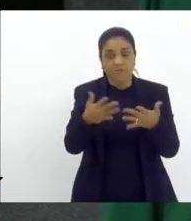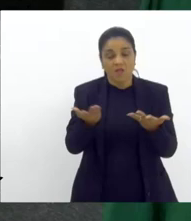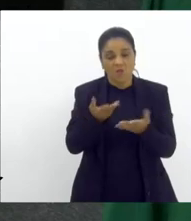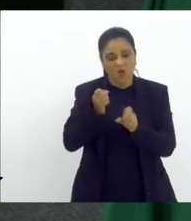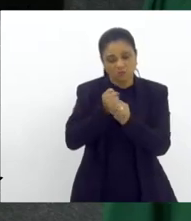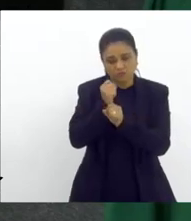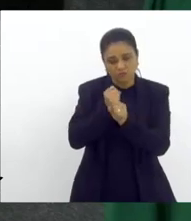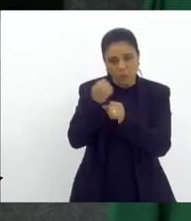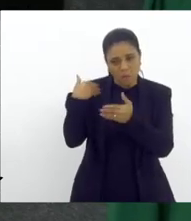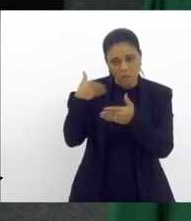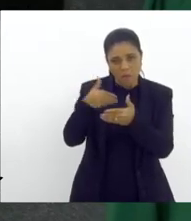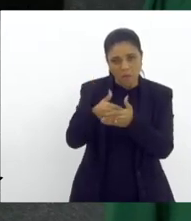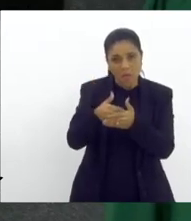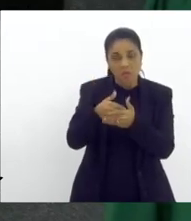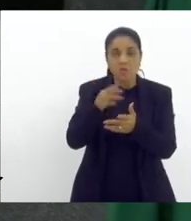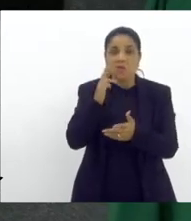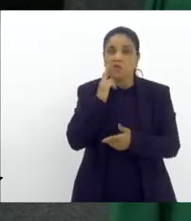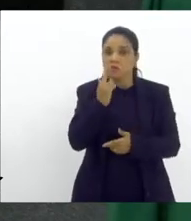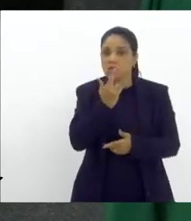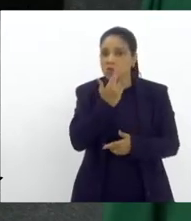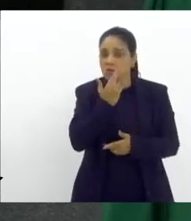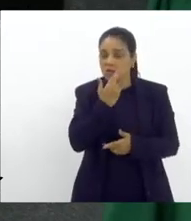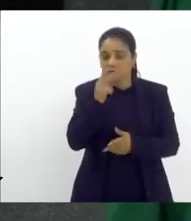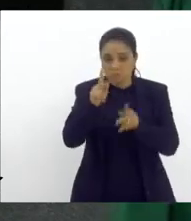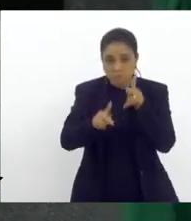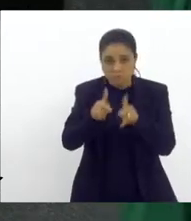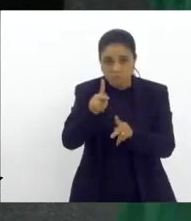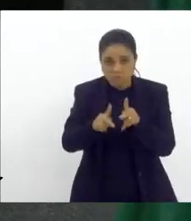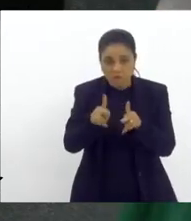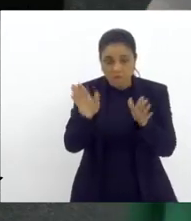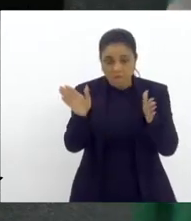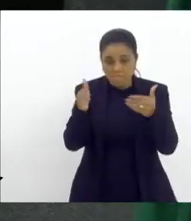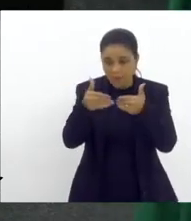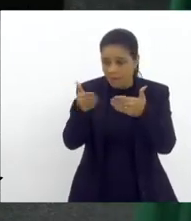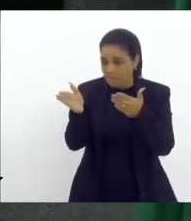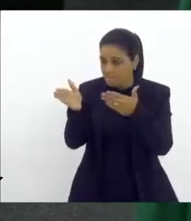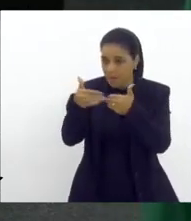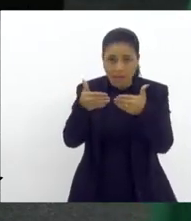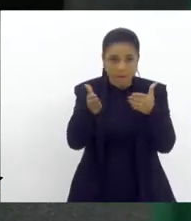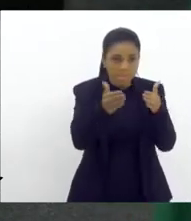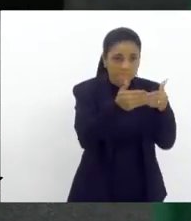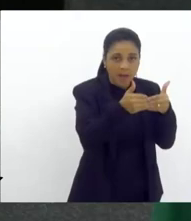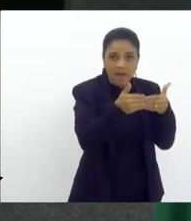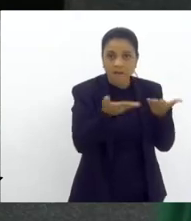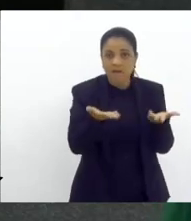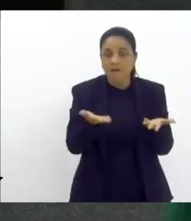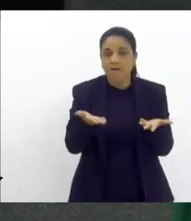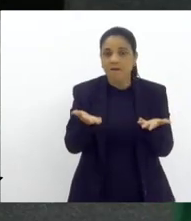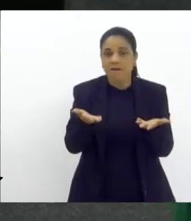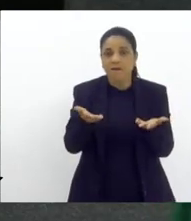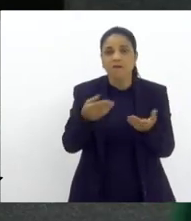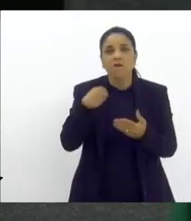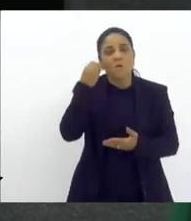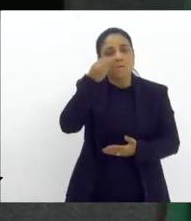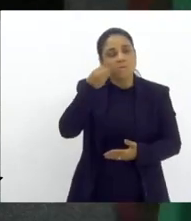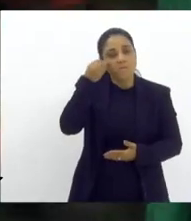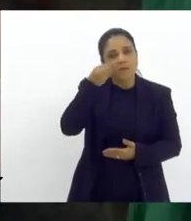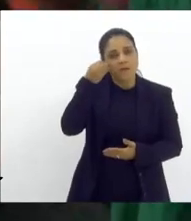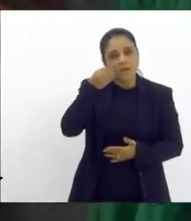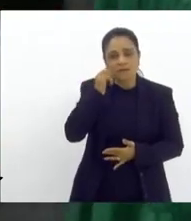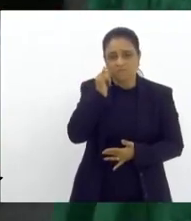assistiu os restaurantes populares sendo fechados queria muito falar da experiência